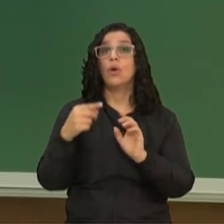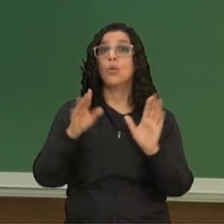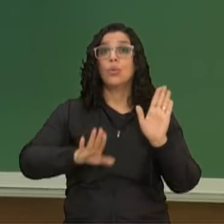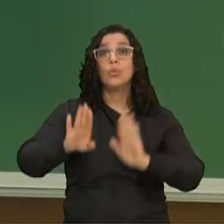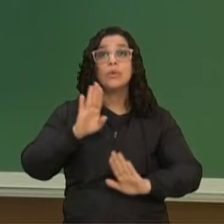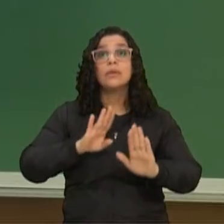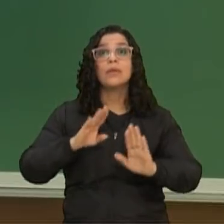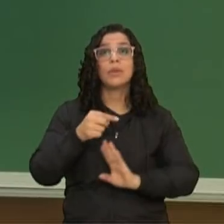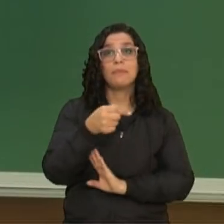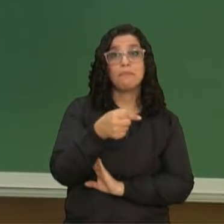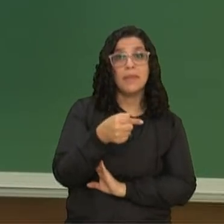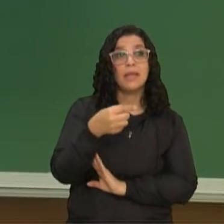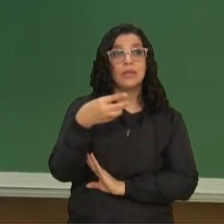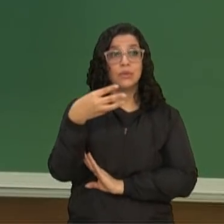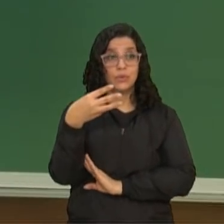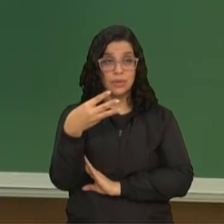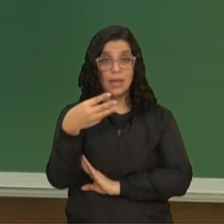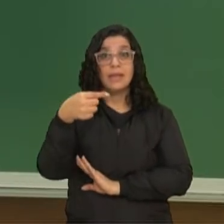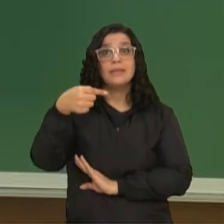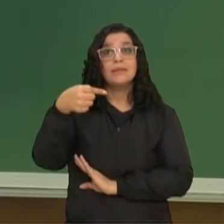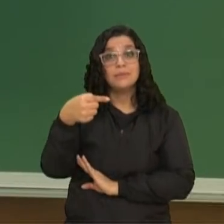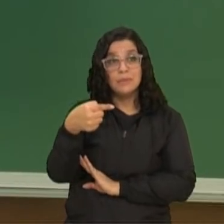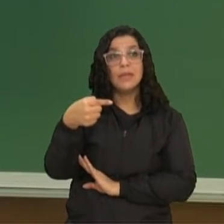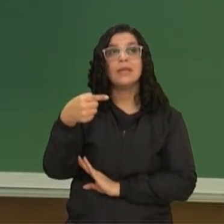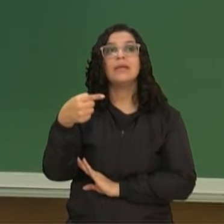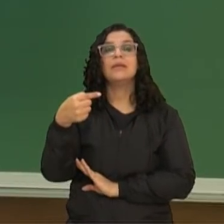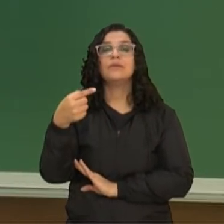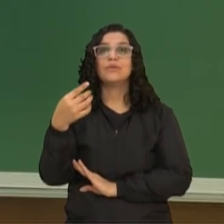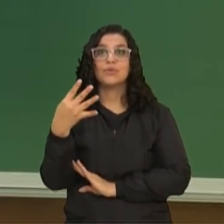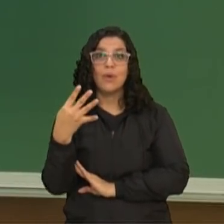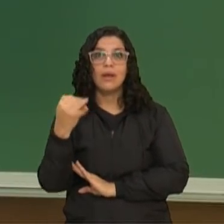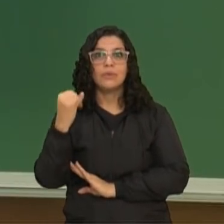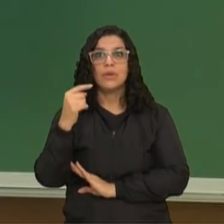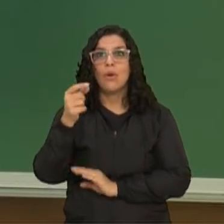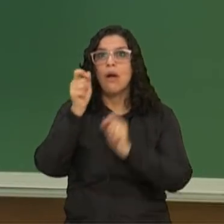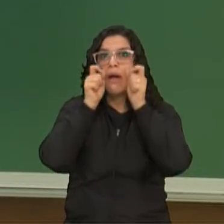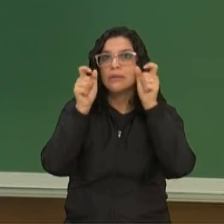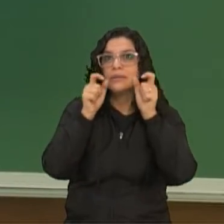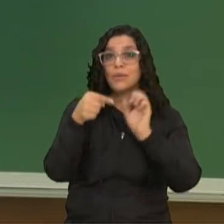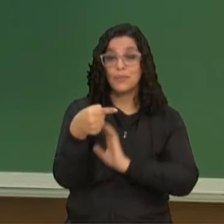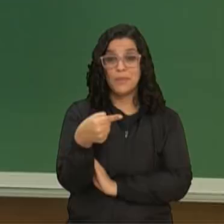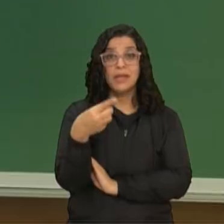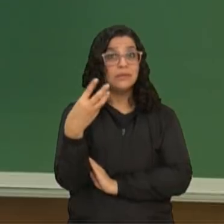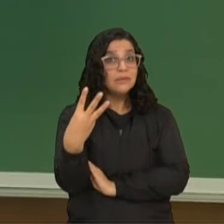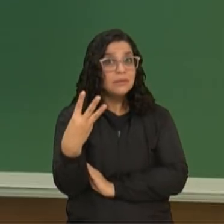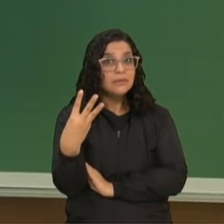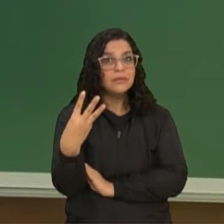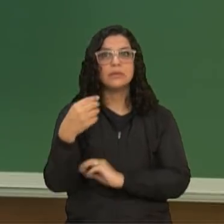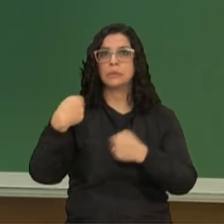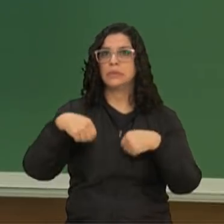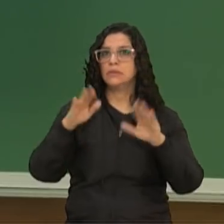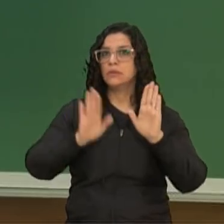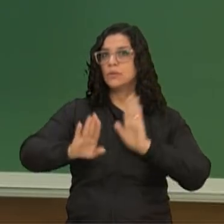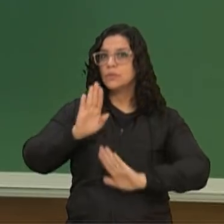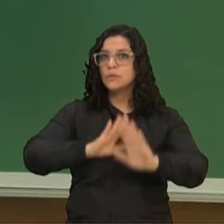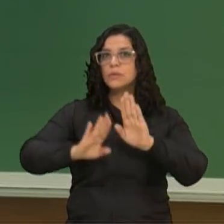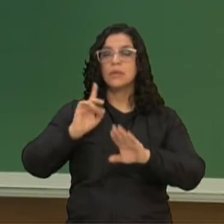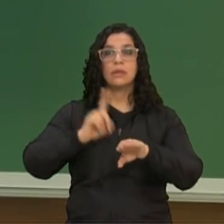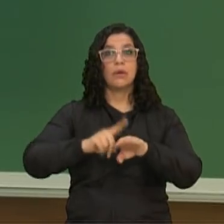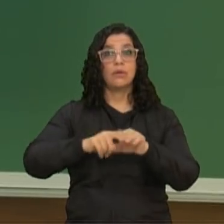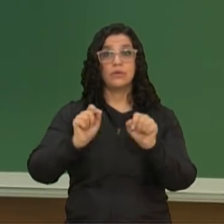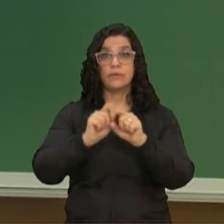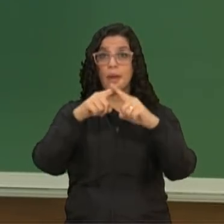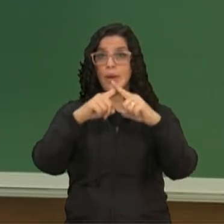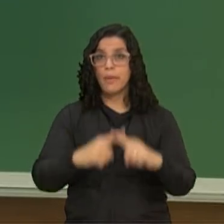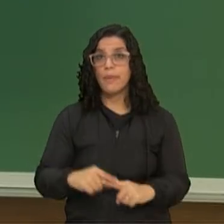tomar cuidado, que a gente não é muito acostumado com esse primeiro termo sendo negativo. Então tem que tomar cuidado na hora de aplicar